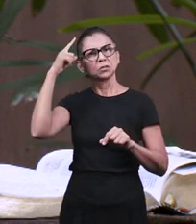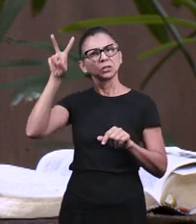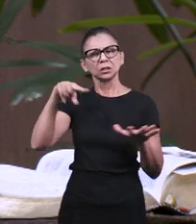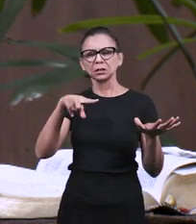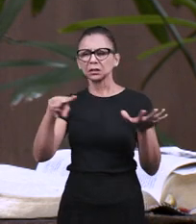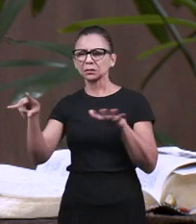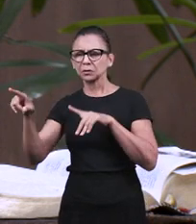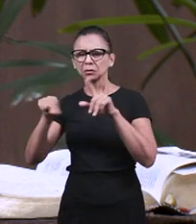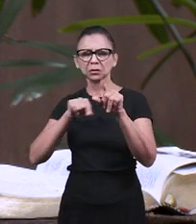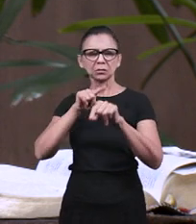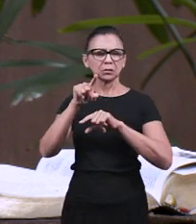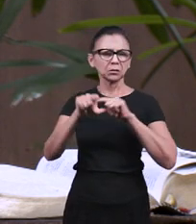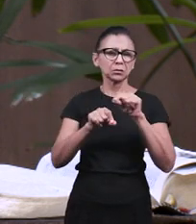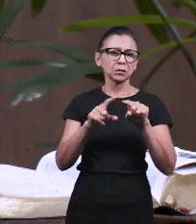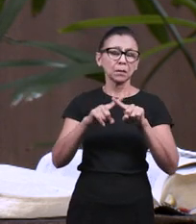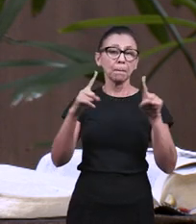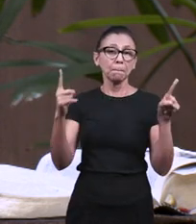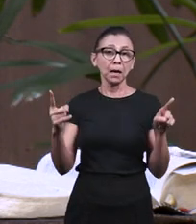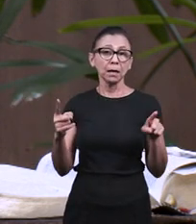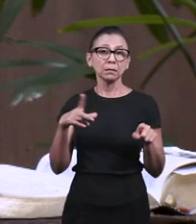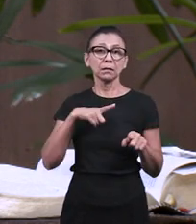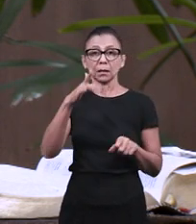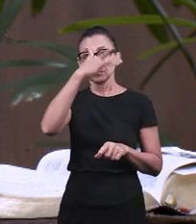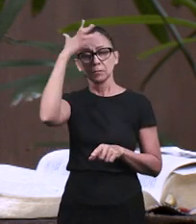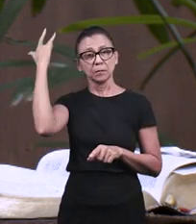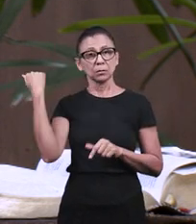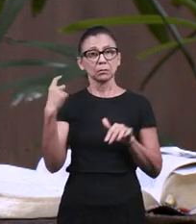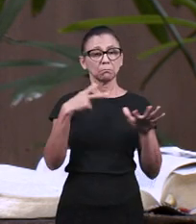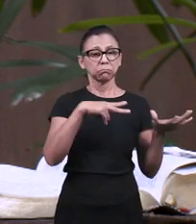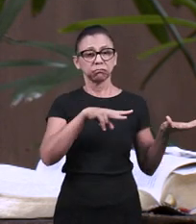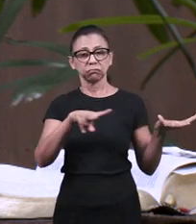Cada um esteja inteiramente seguro no seu próprio ânimo.